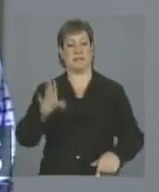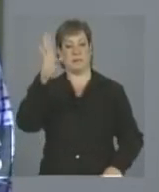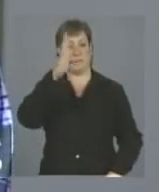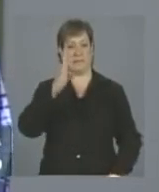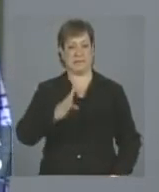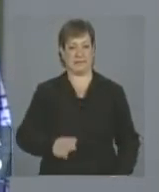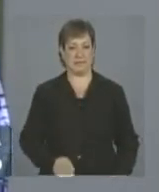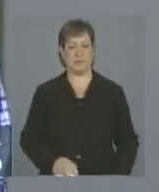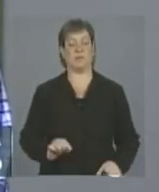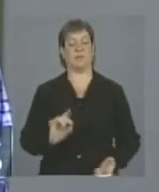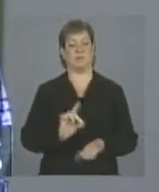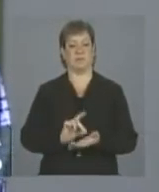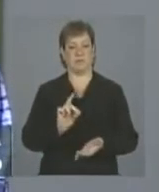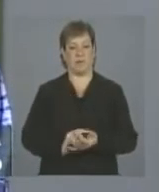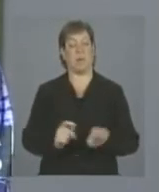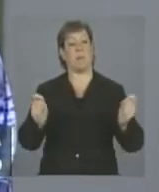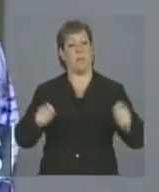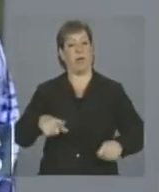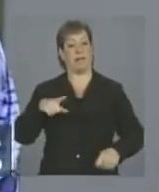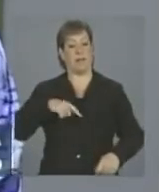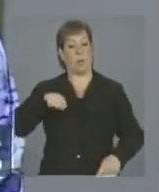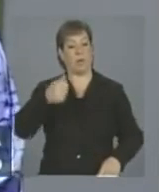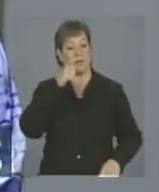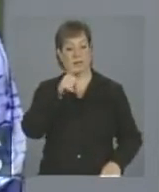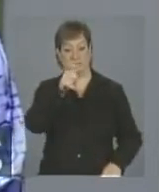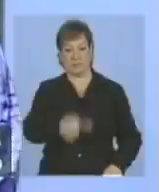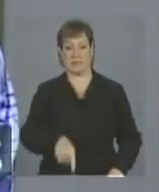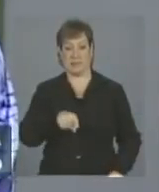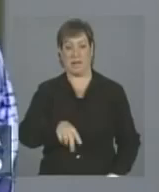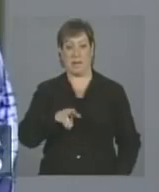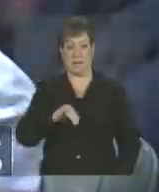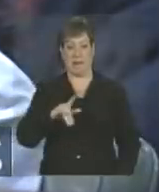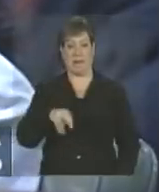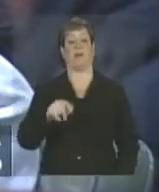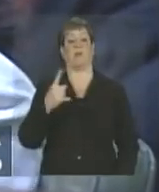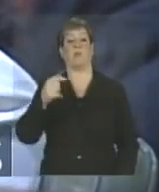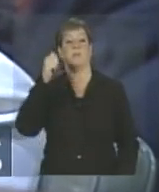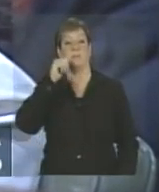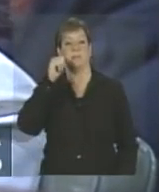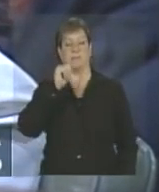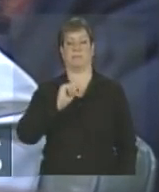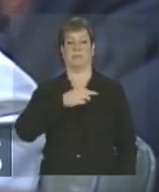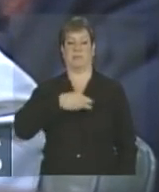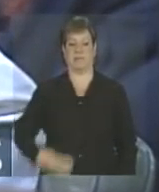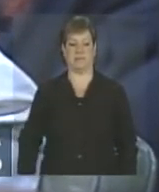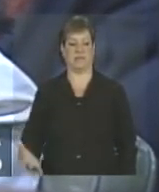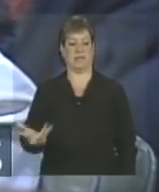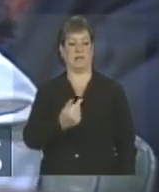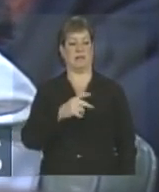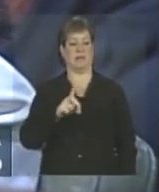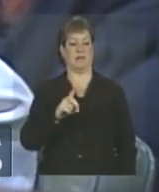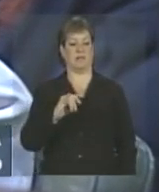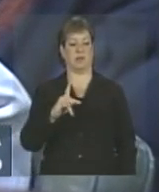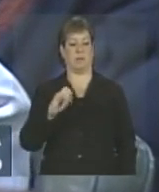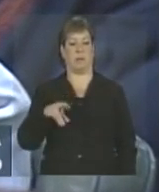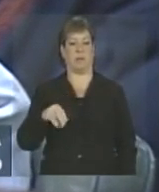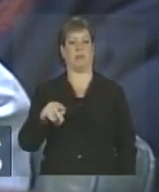fato, poderia ter na Milena uma ministra, uma grande diplomata e uma